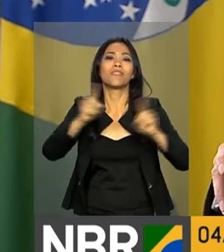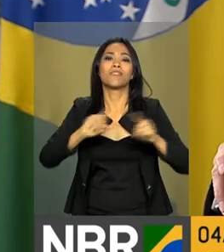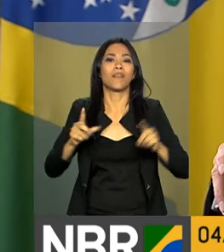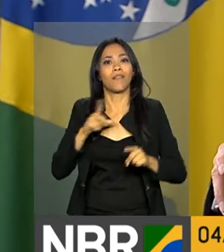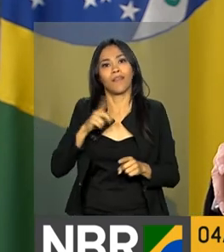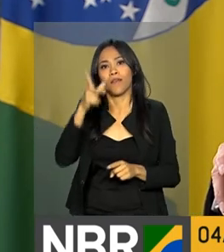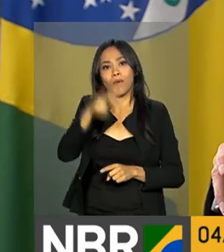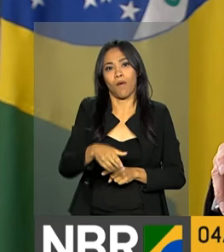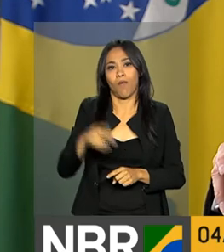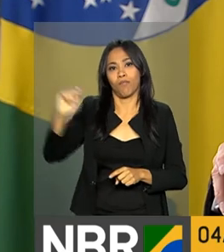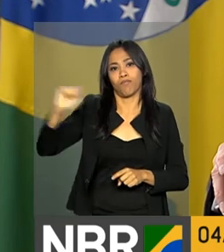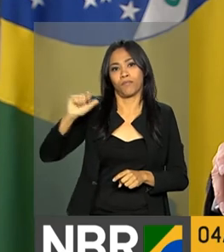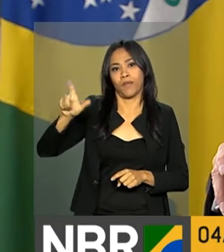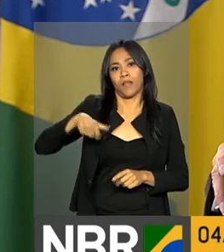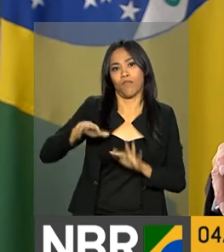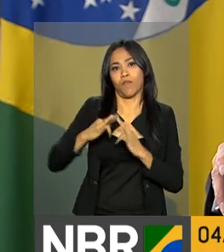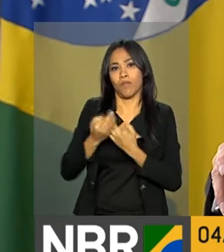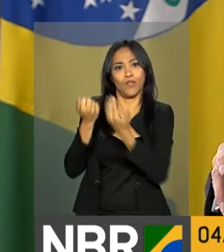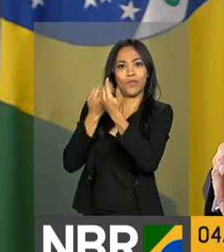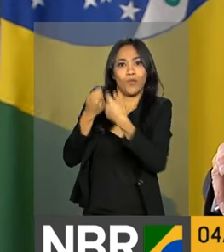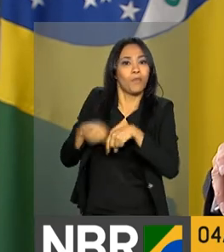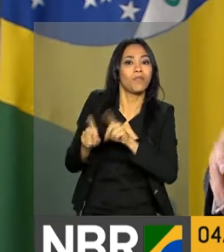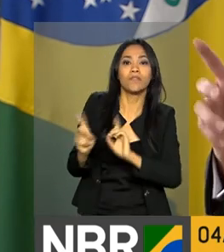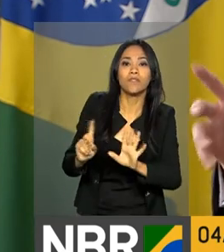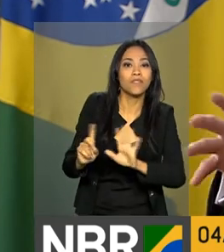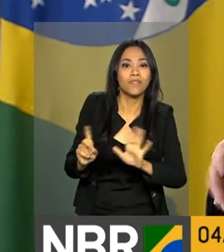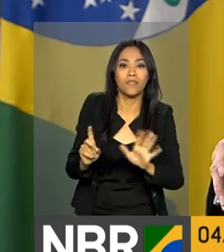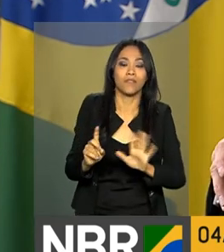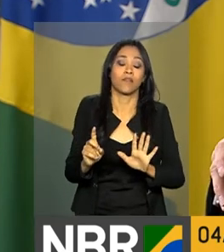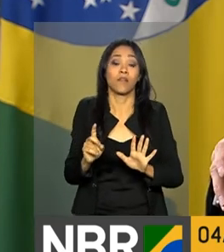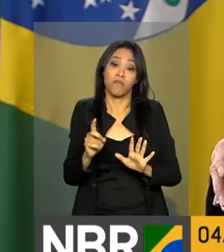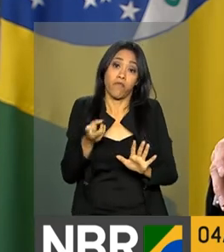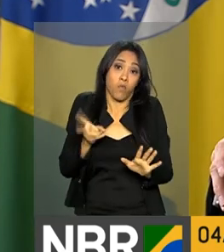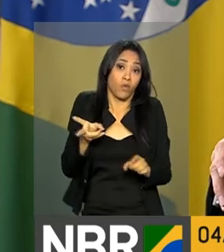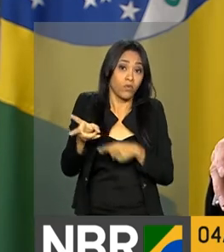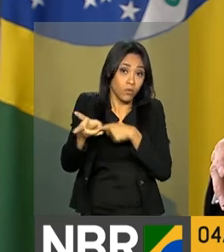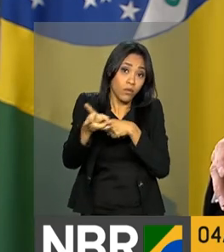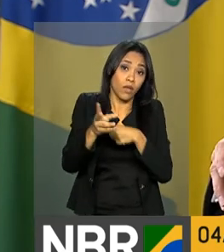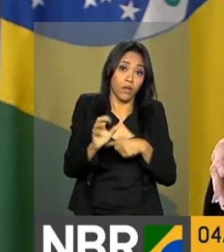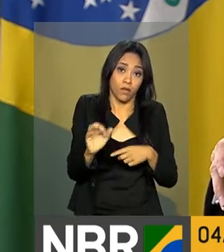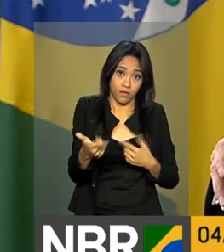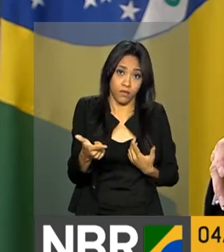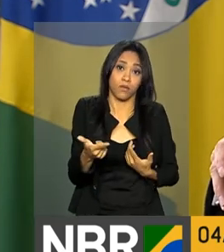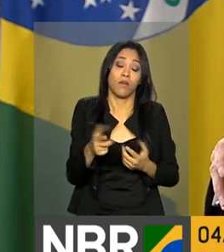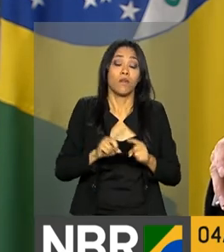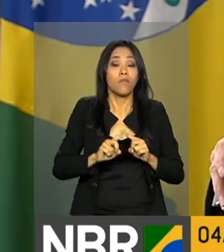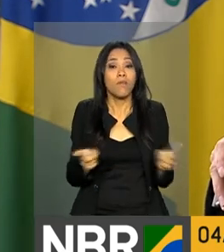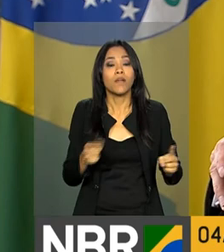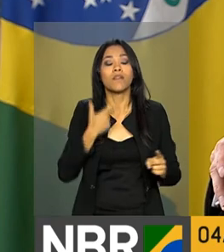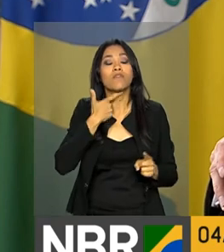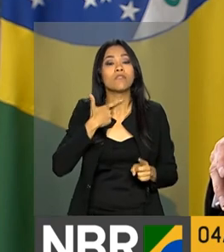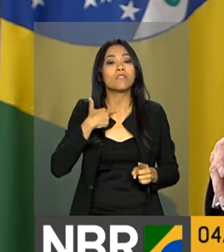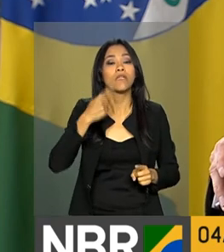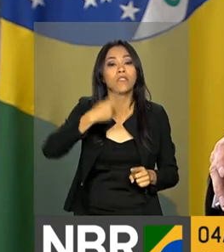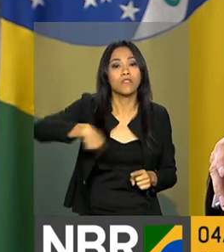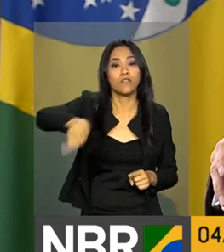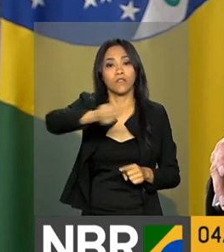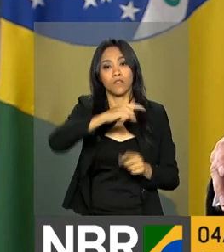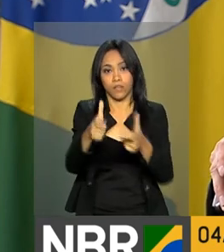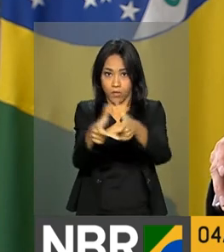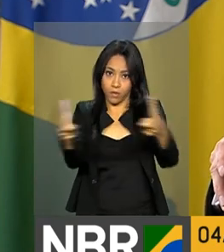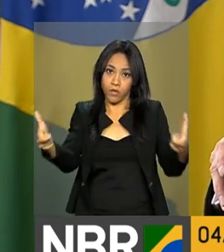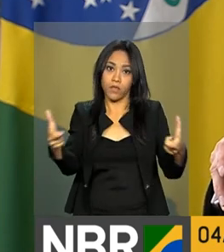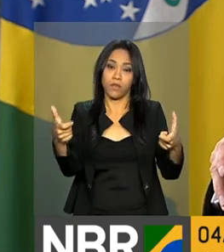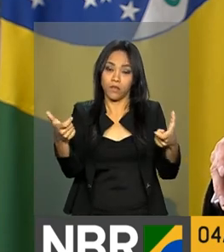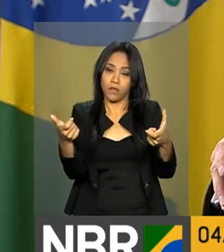do tipo bolsa família nós vamos tê lo e mantê lo enquanto necessário for mas evidentemente o desejo de todos no brasil